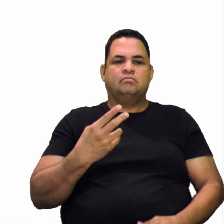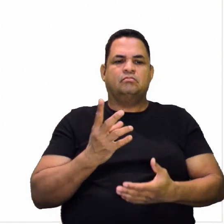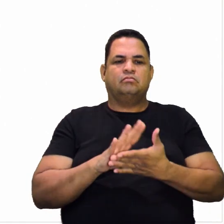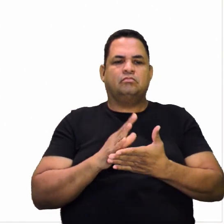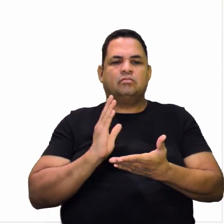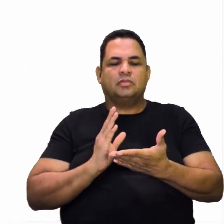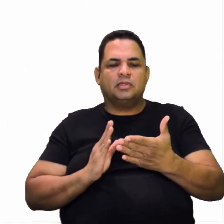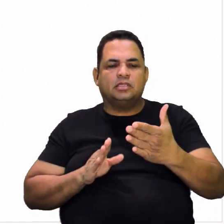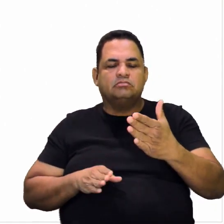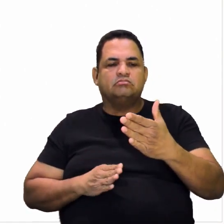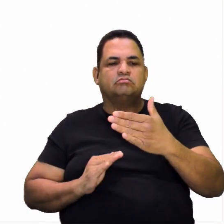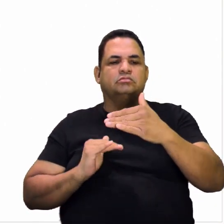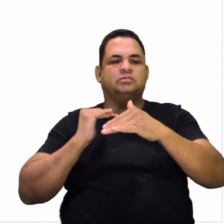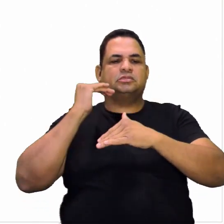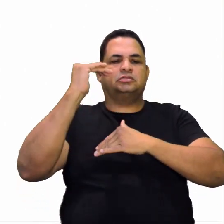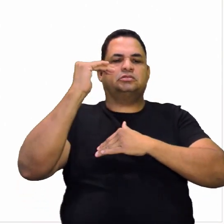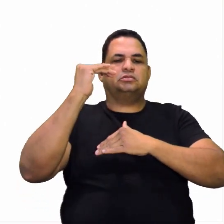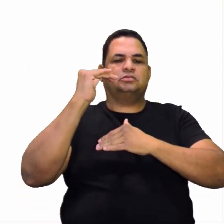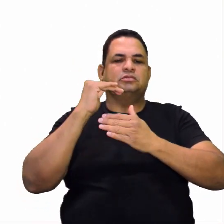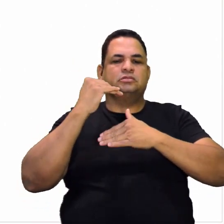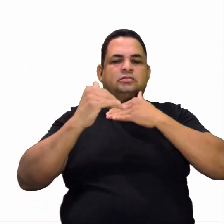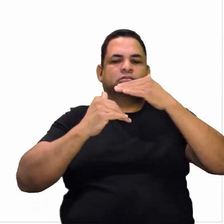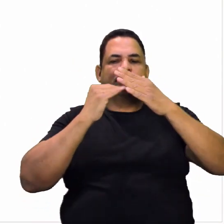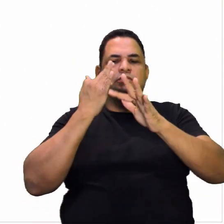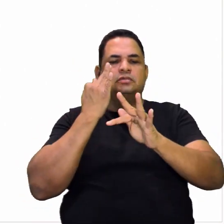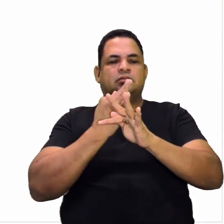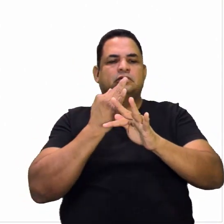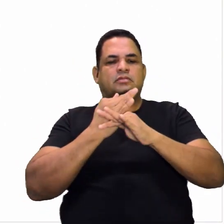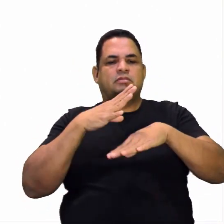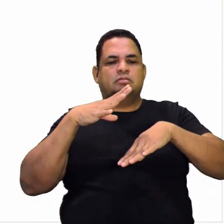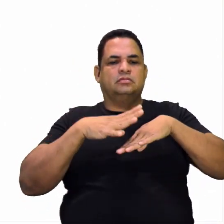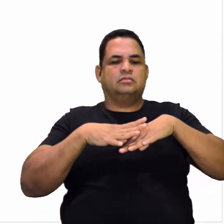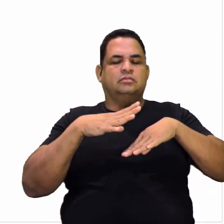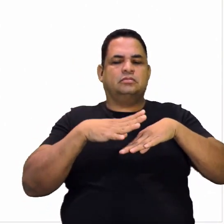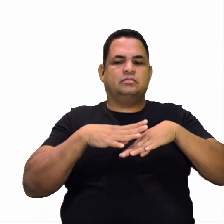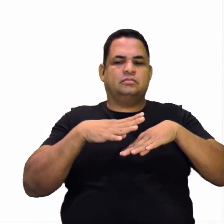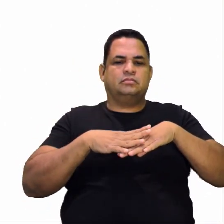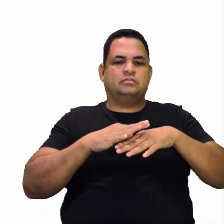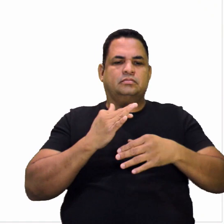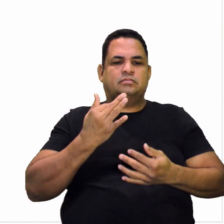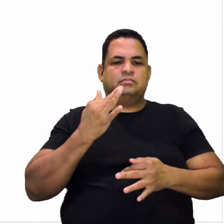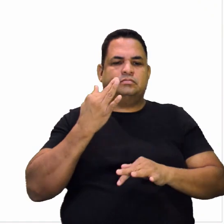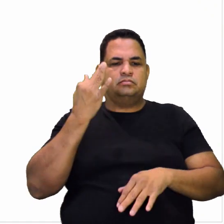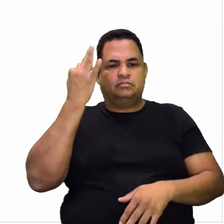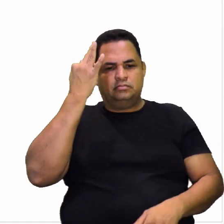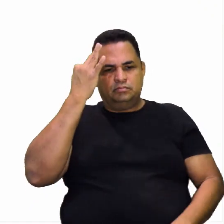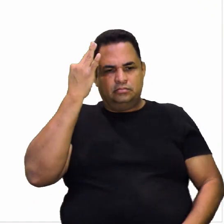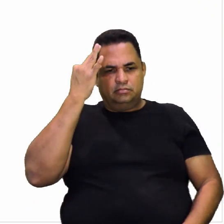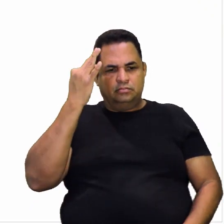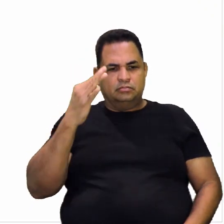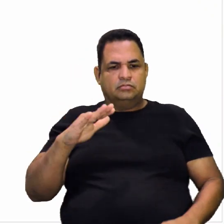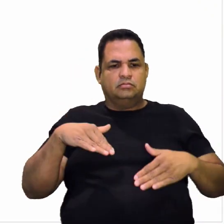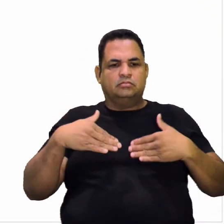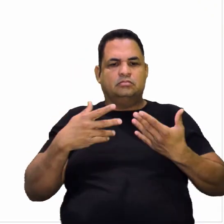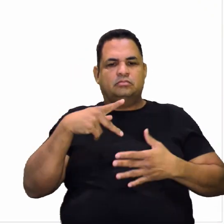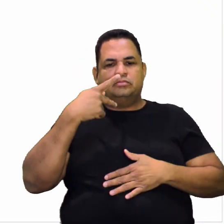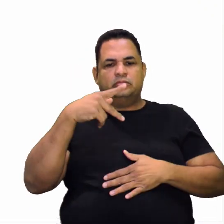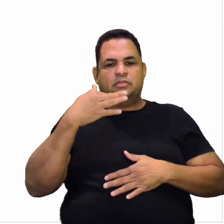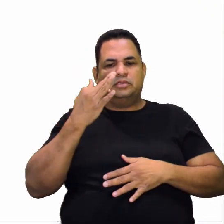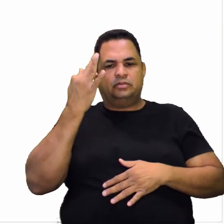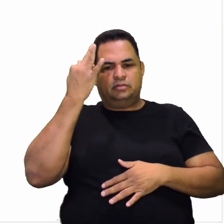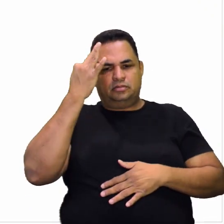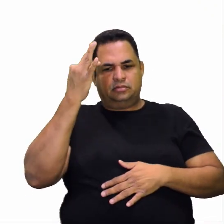grandes avanços na física, na matemática e na filosofia. Quando falamos de filosofia